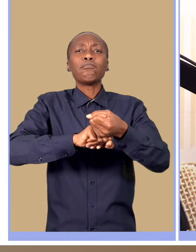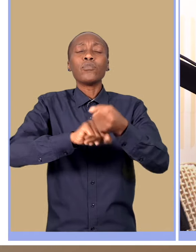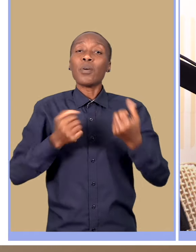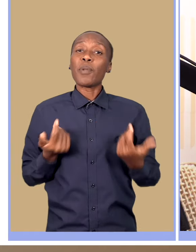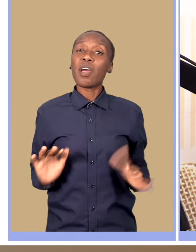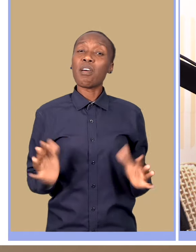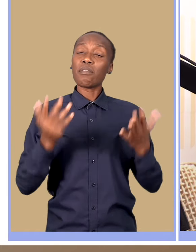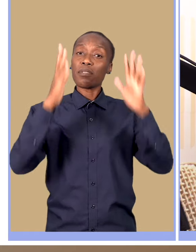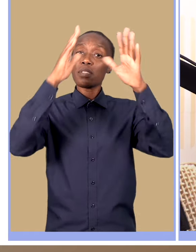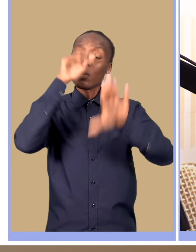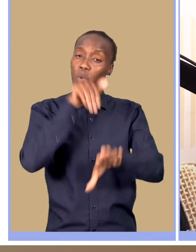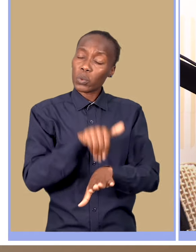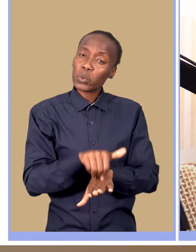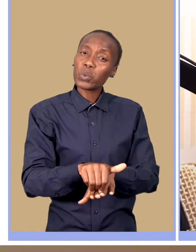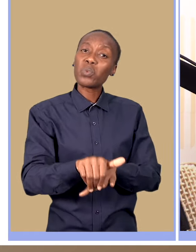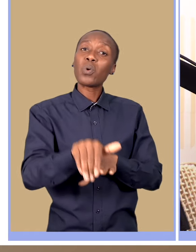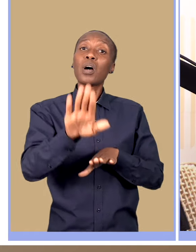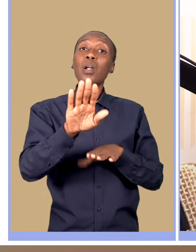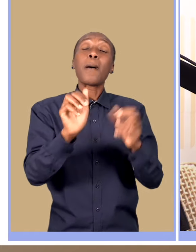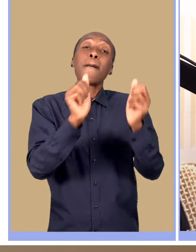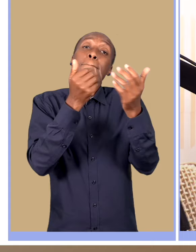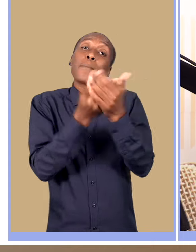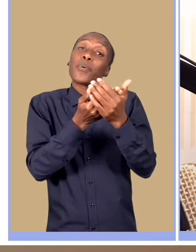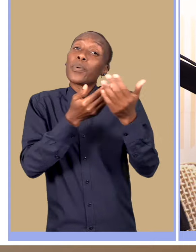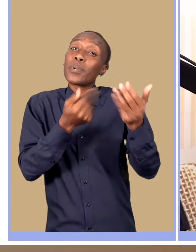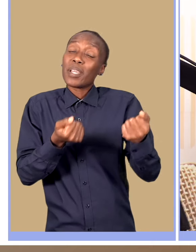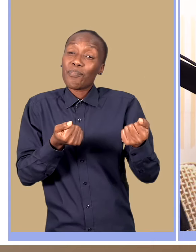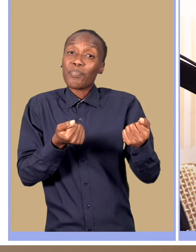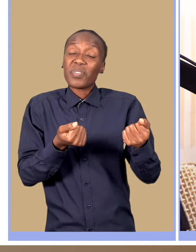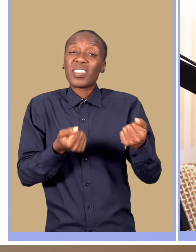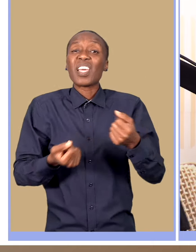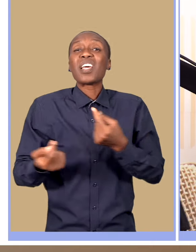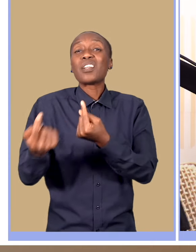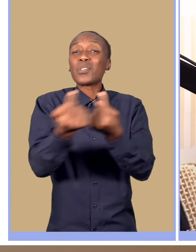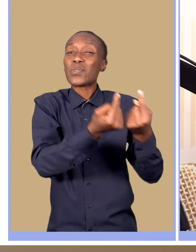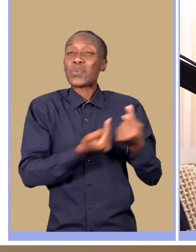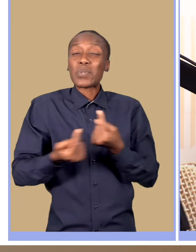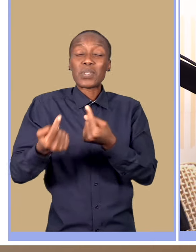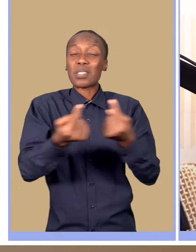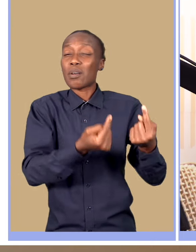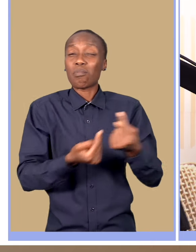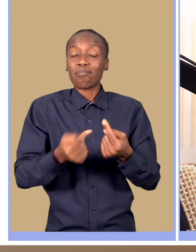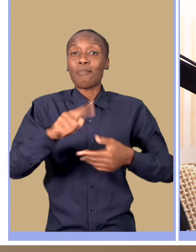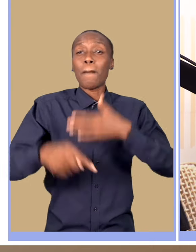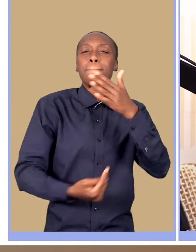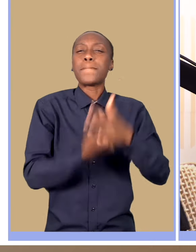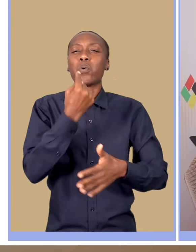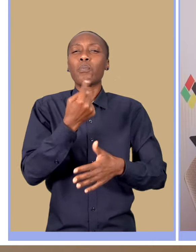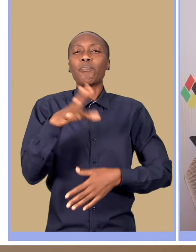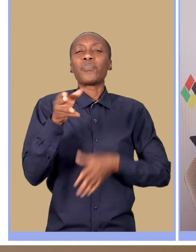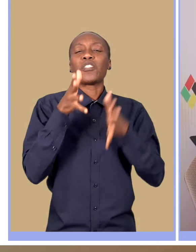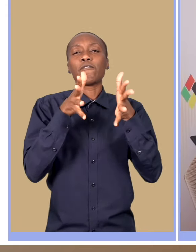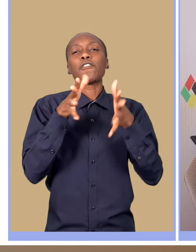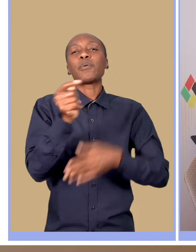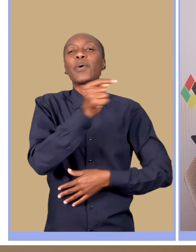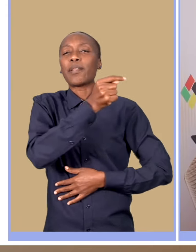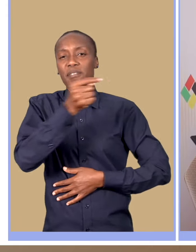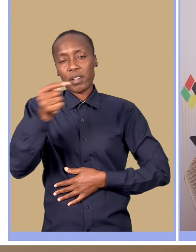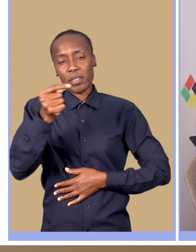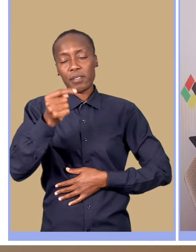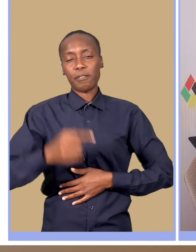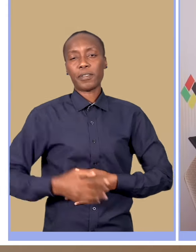continuar com as suas vidas apesar deste evento que os afetou de forma tão negativa. Olhando